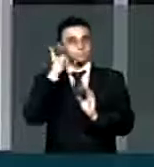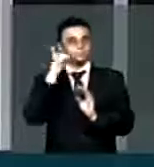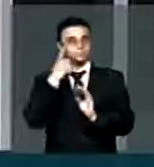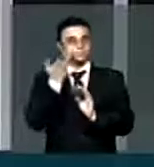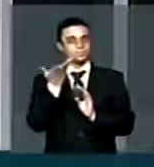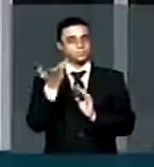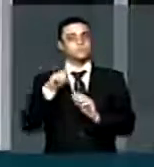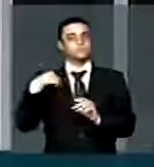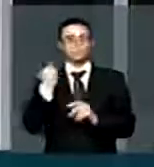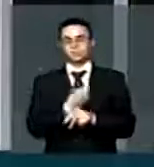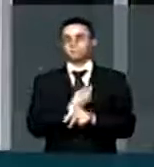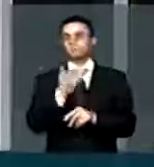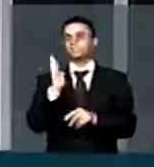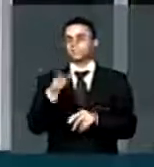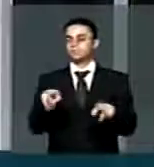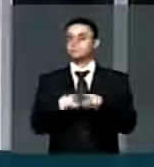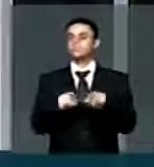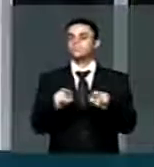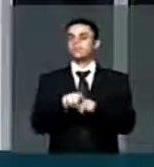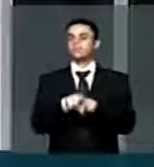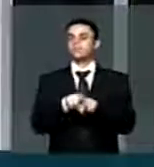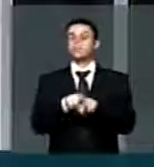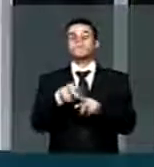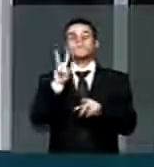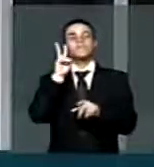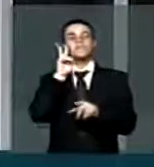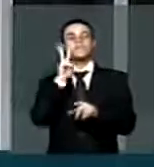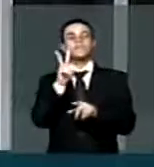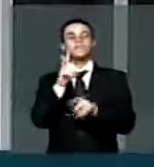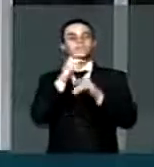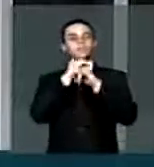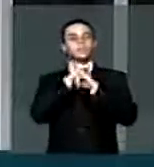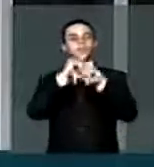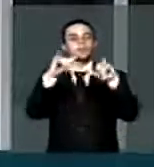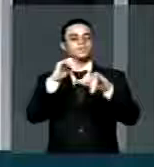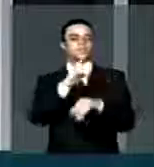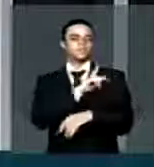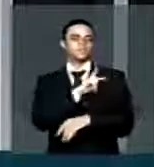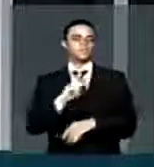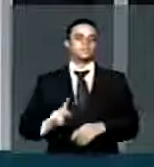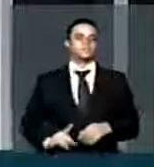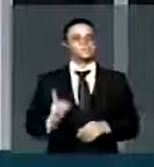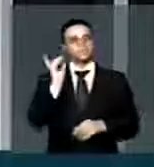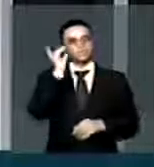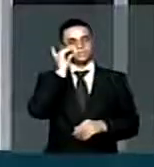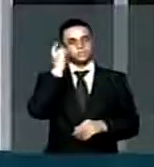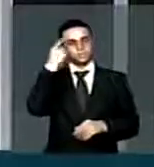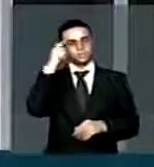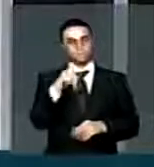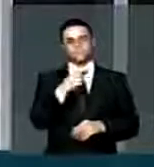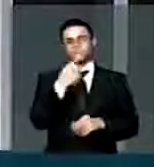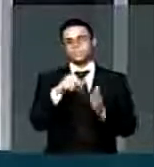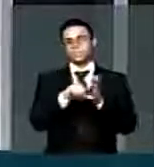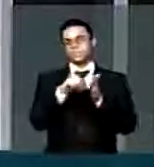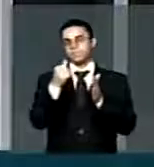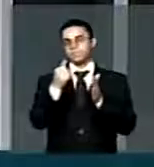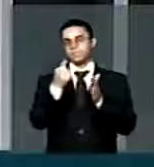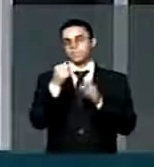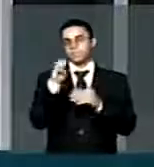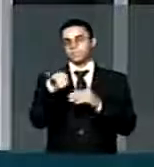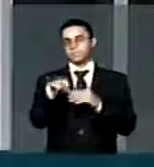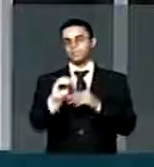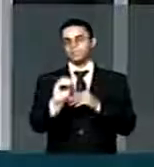deputados, nós também vimos o pronunciamento da presidenta Dilma feito no dia 1º de maio